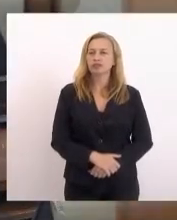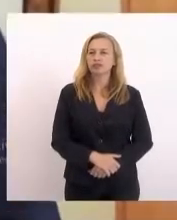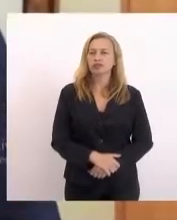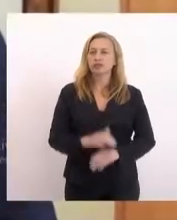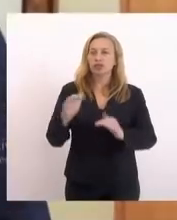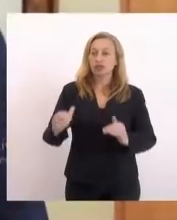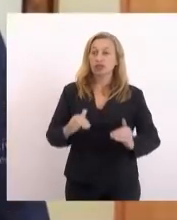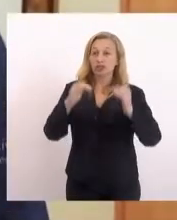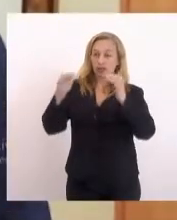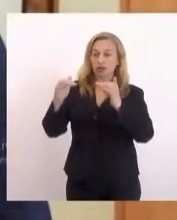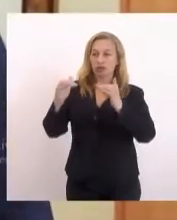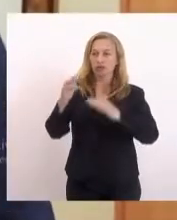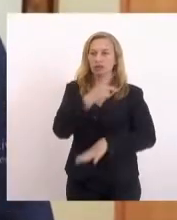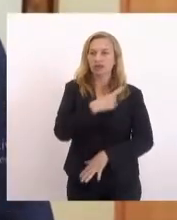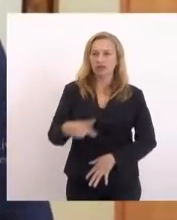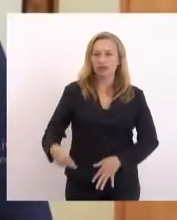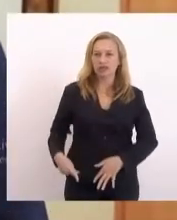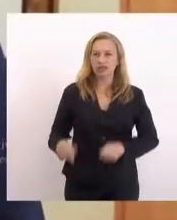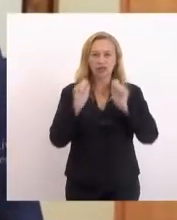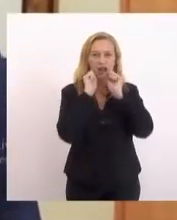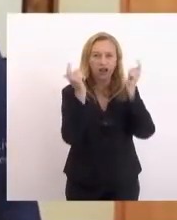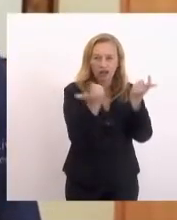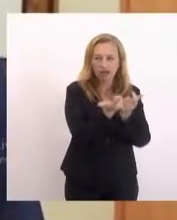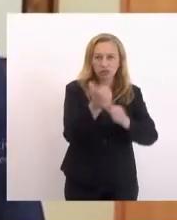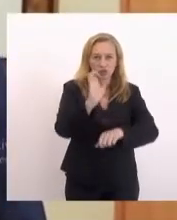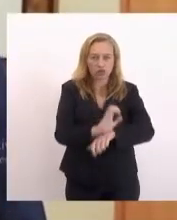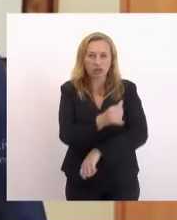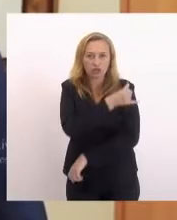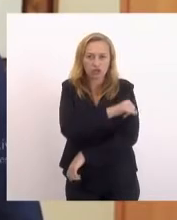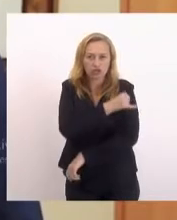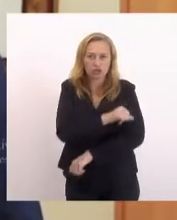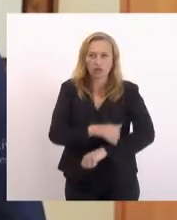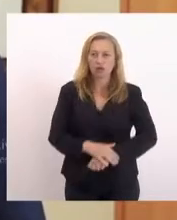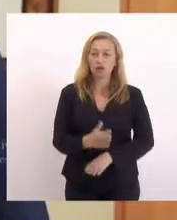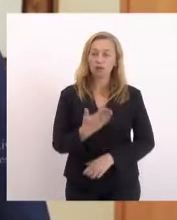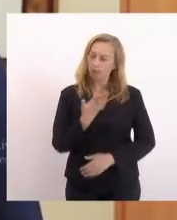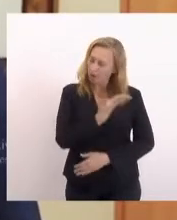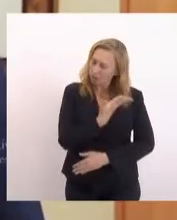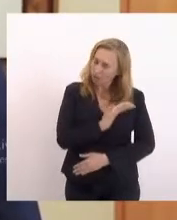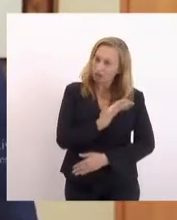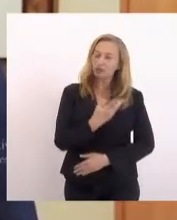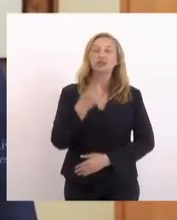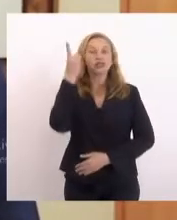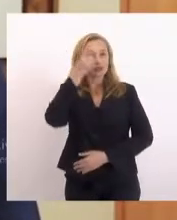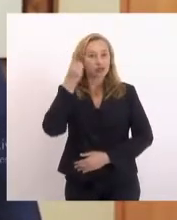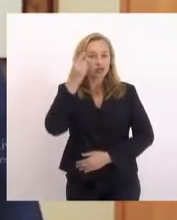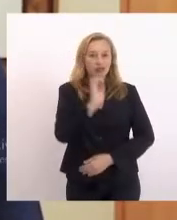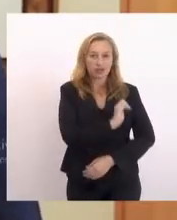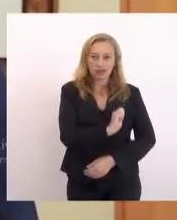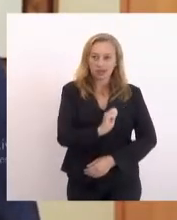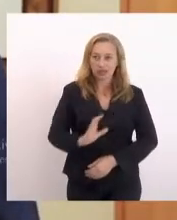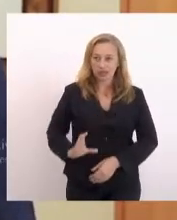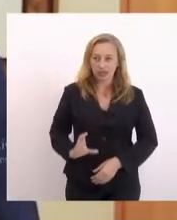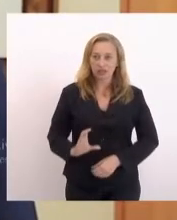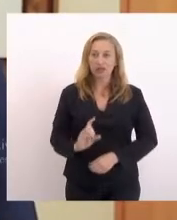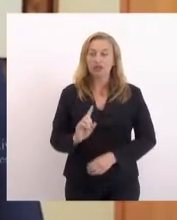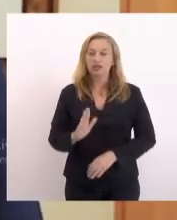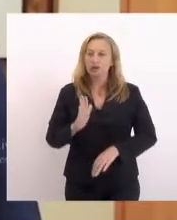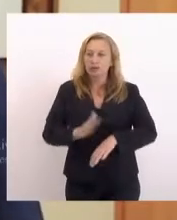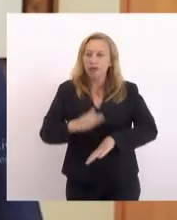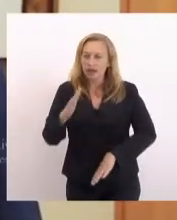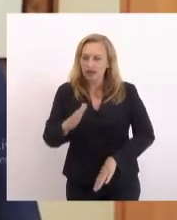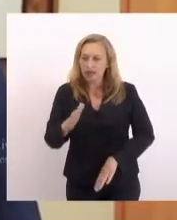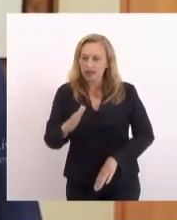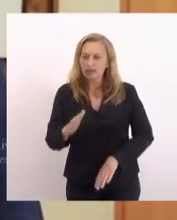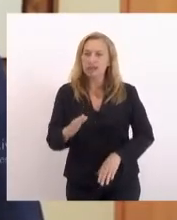Excelentíssimo senhor presidente da Assembleia Legislativa do Estado do Rio de Janeiro e meu amigo, deputado André Ciliano, demais componentes da